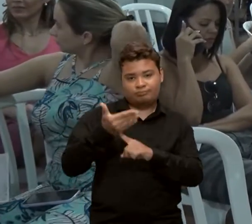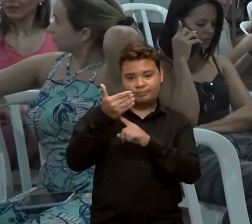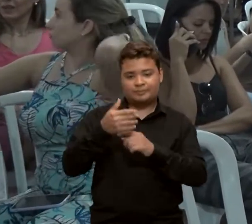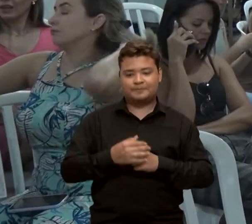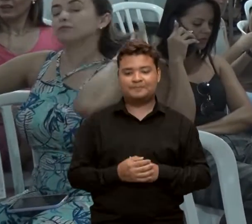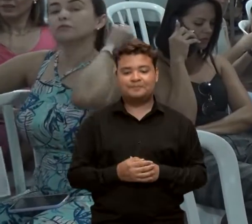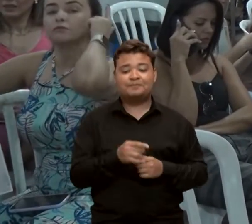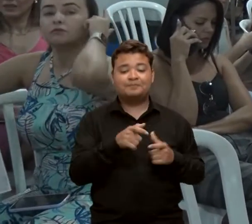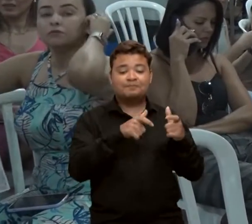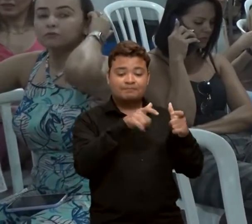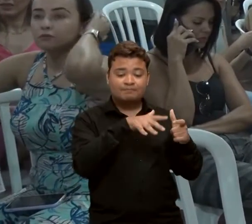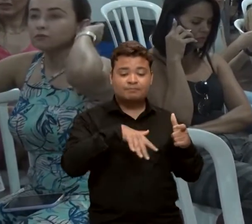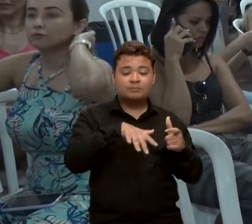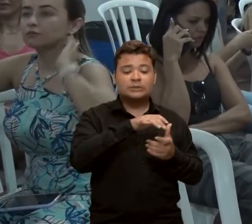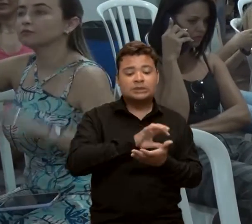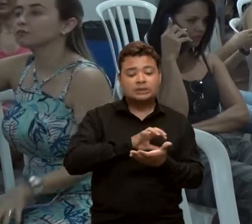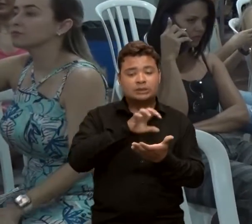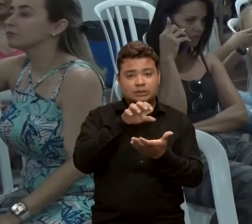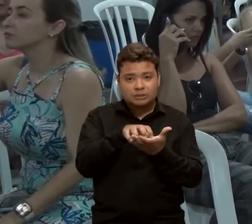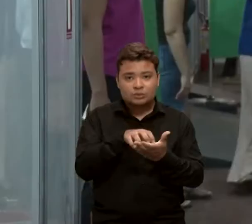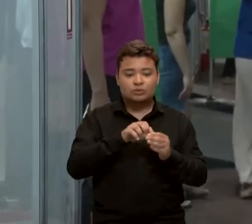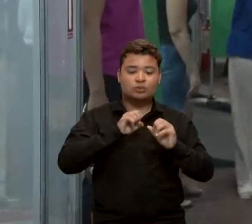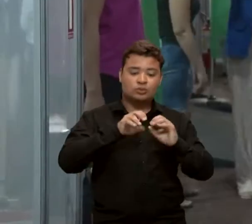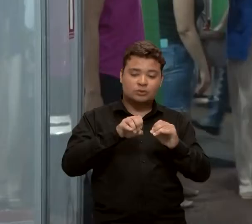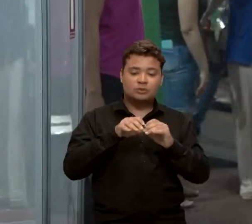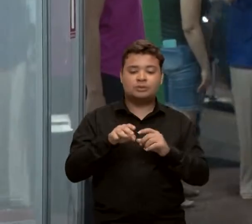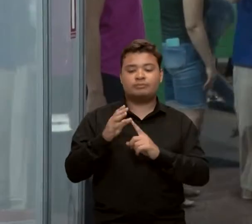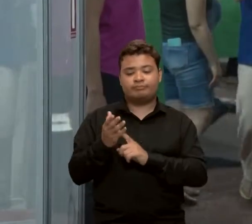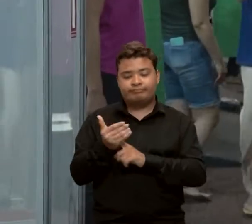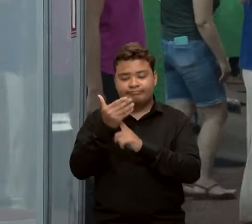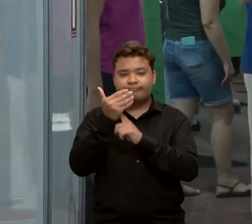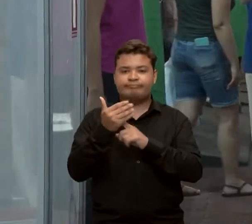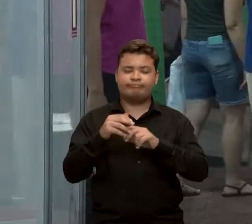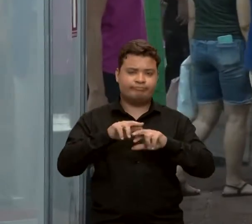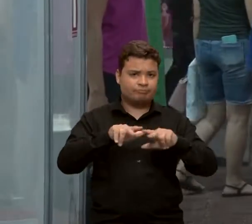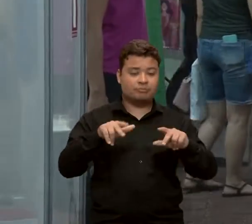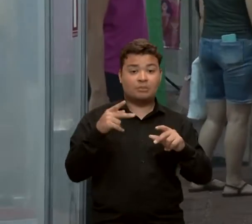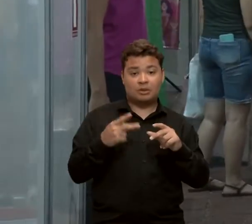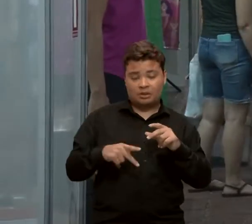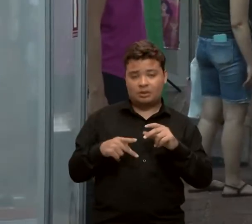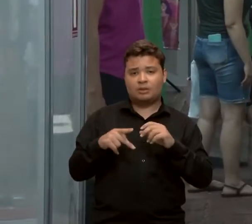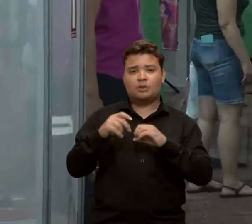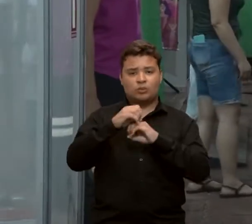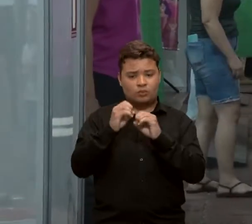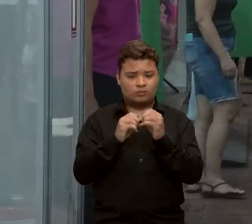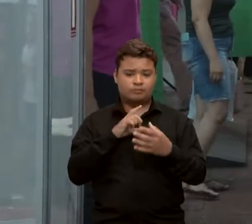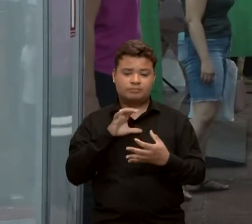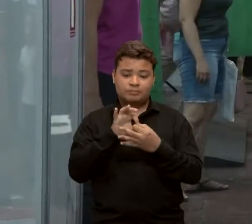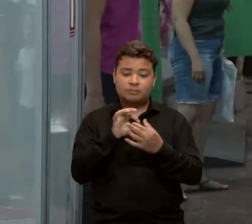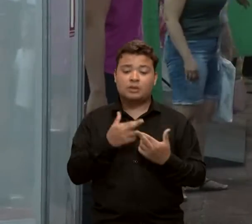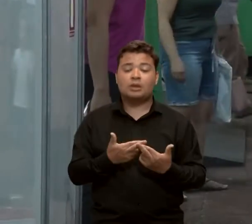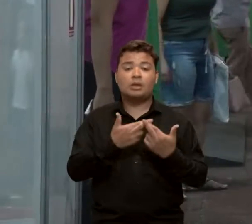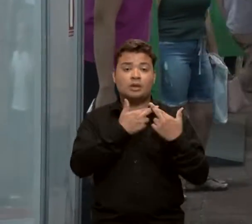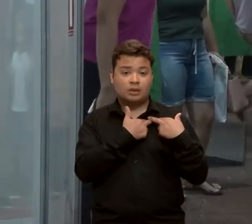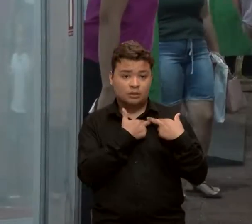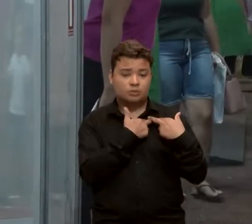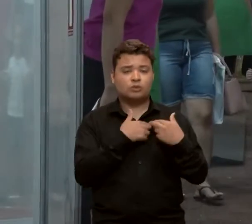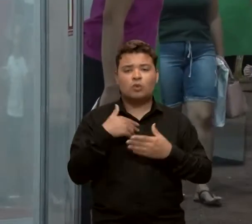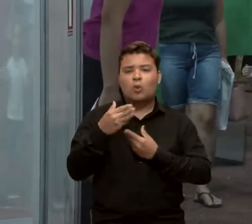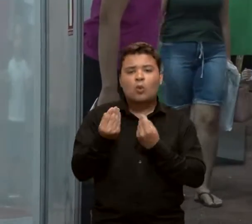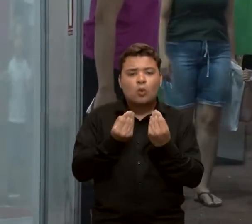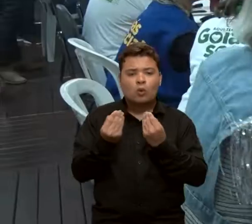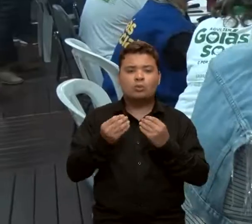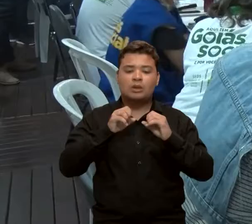Trabalho e Tecnologia, CET-UFG, é responsável por toda a operacionalização da educação tecnológica